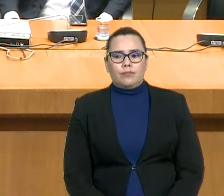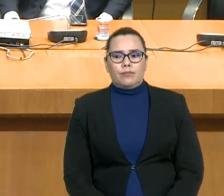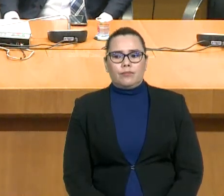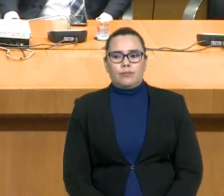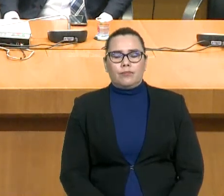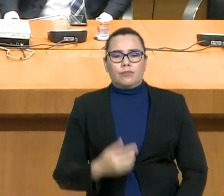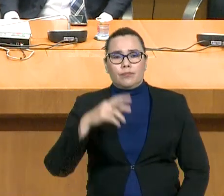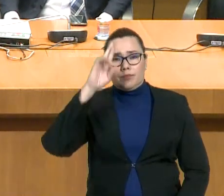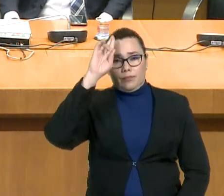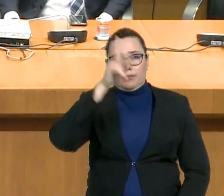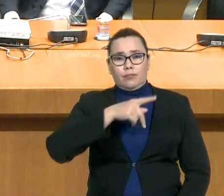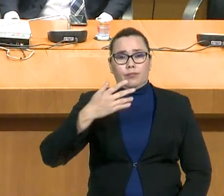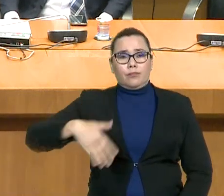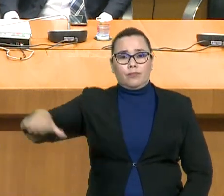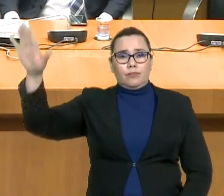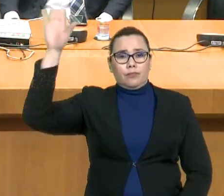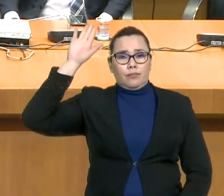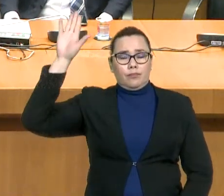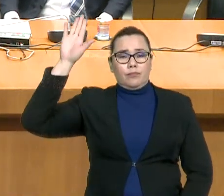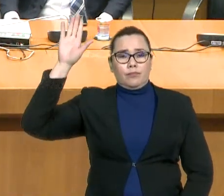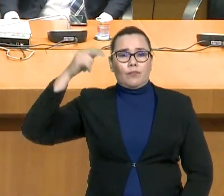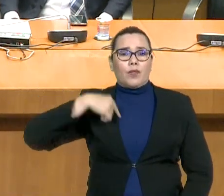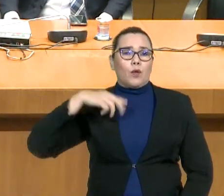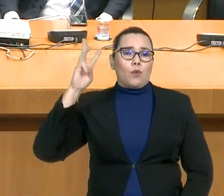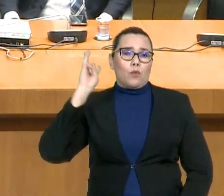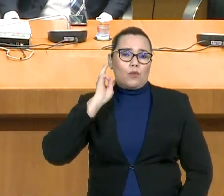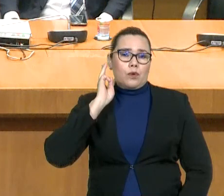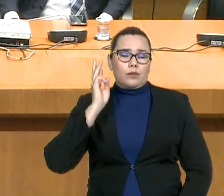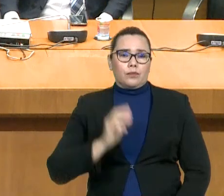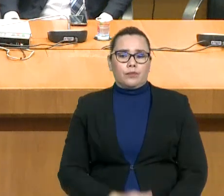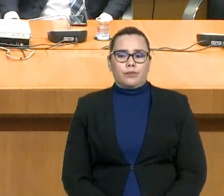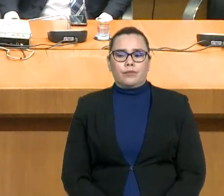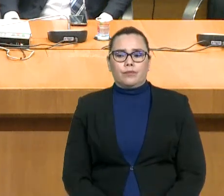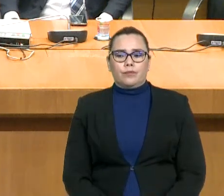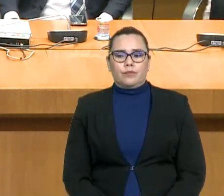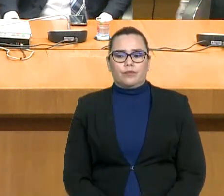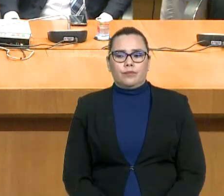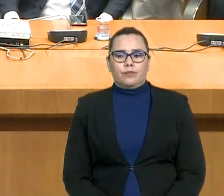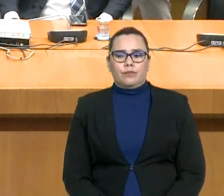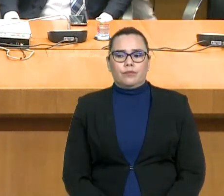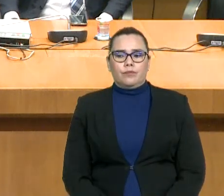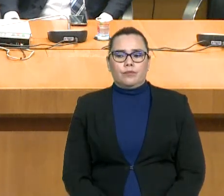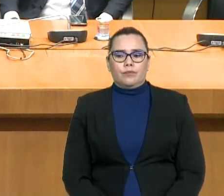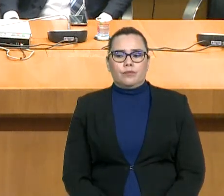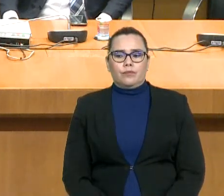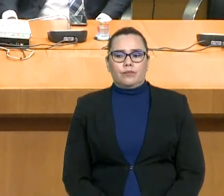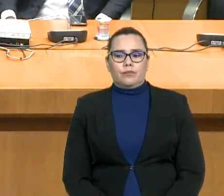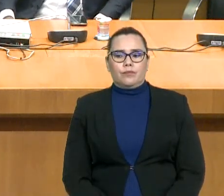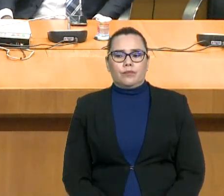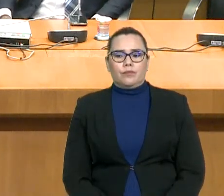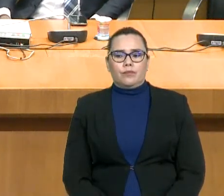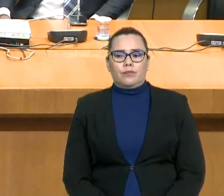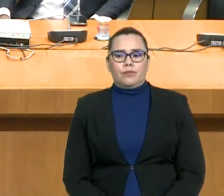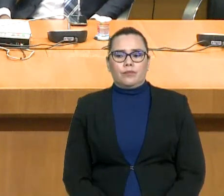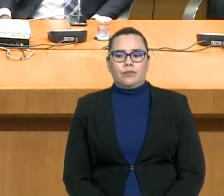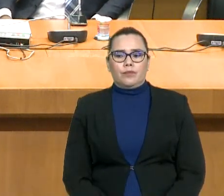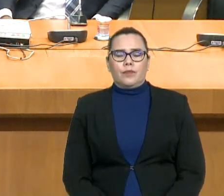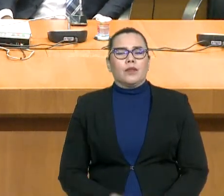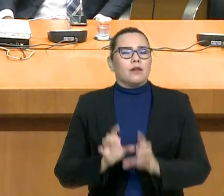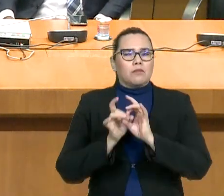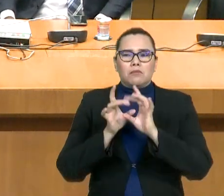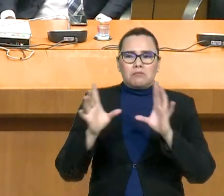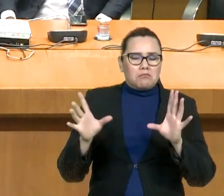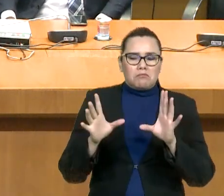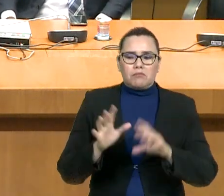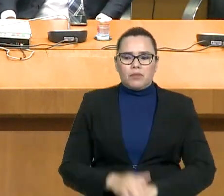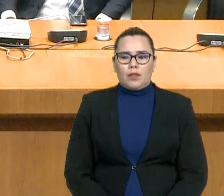Presidente, questão de ordem. Primeiro, diga, deputado Wellington. Pode ficar à vontade, presidente, pode ficar à vontade. Você falou primeiro, pode... Só para